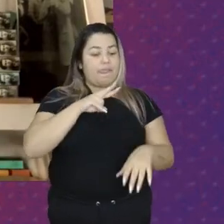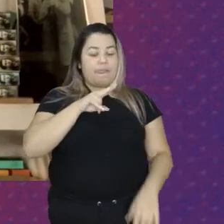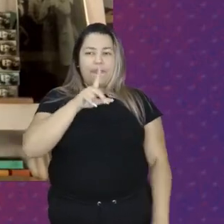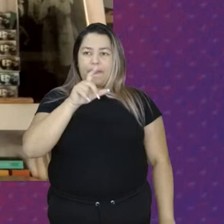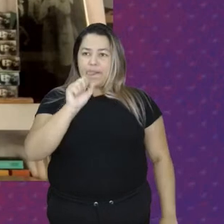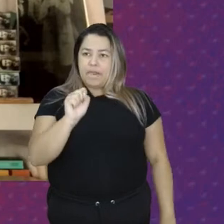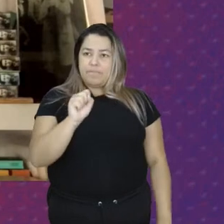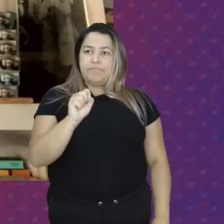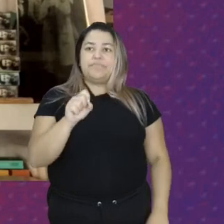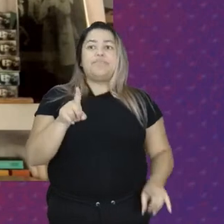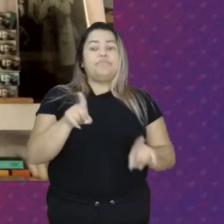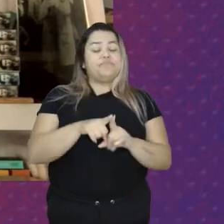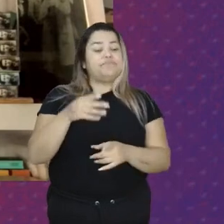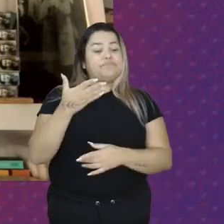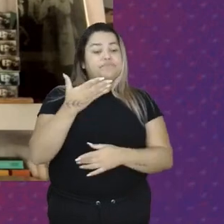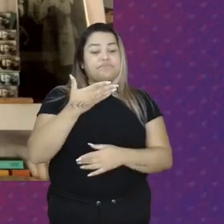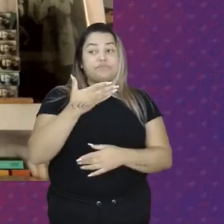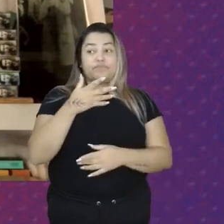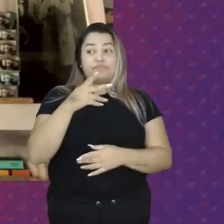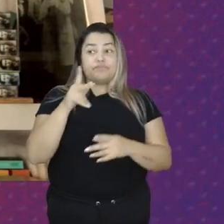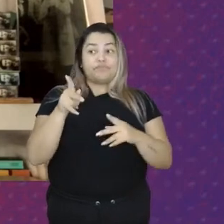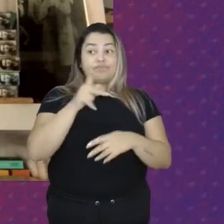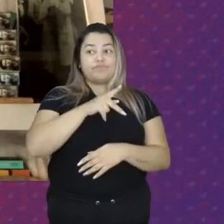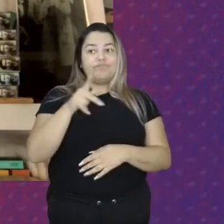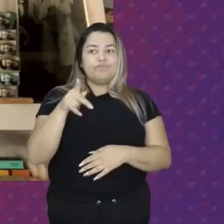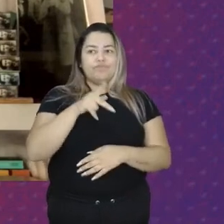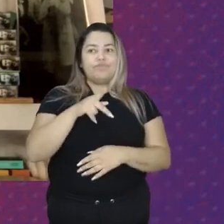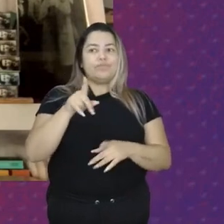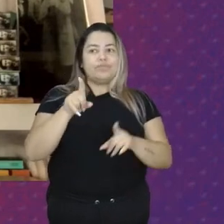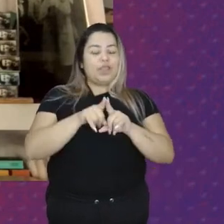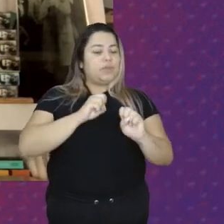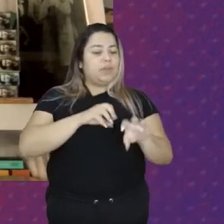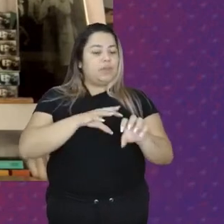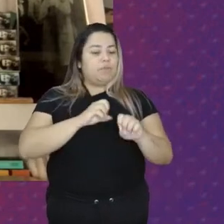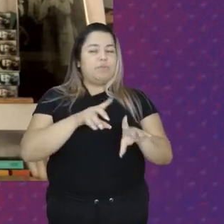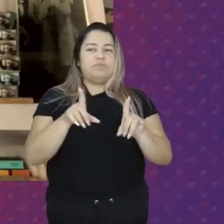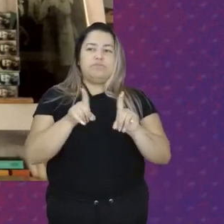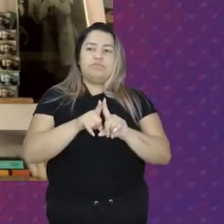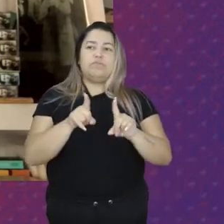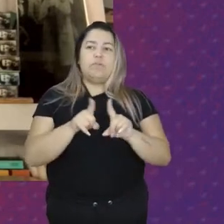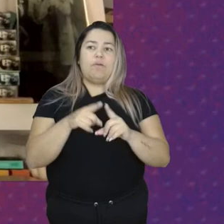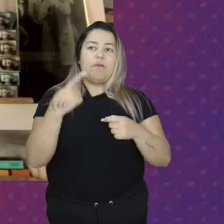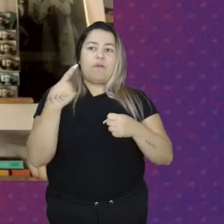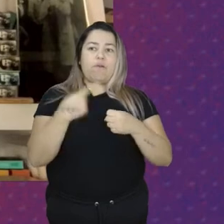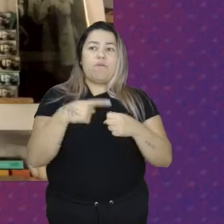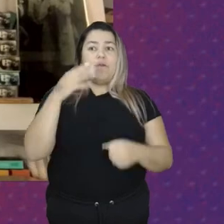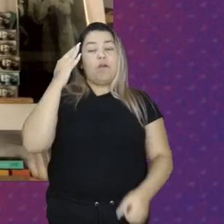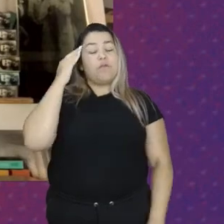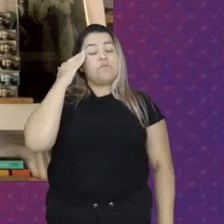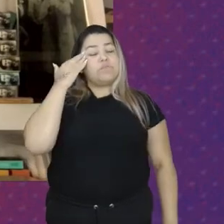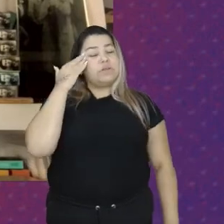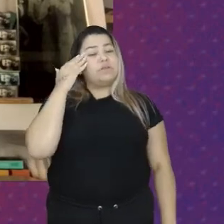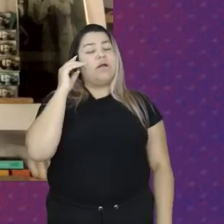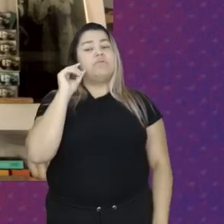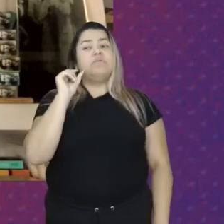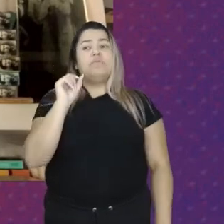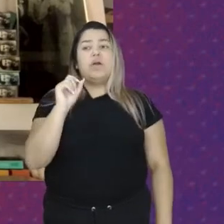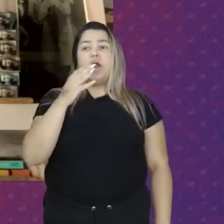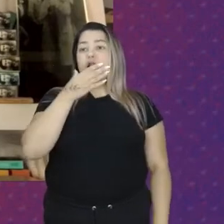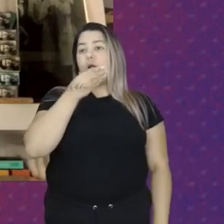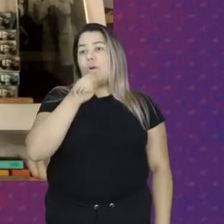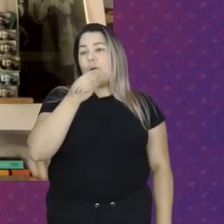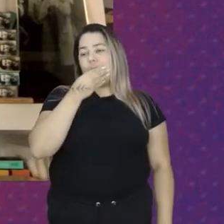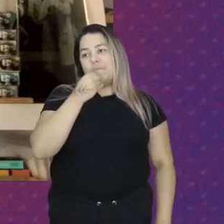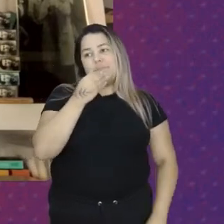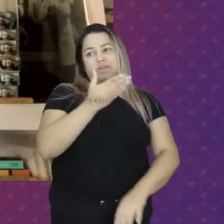que deram as aulas, elas mostraram algo muito importante, que as cidades foram pensadas para homens